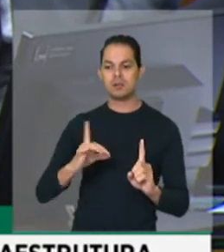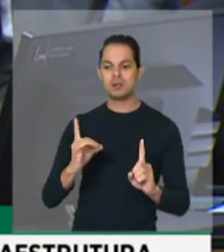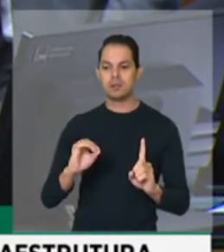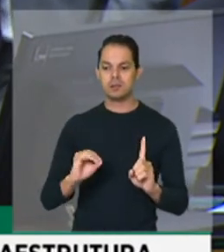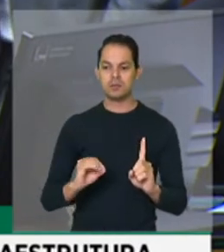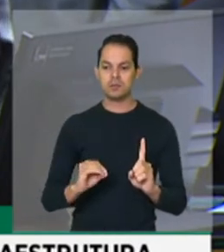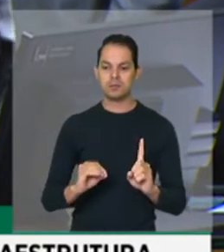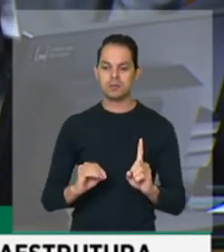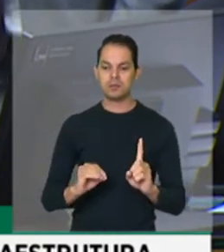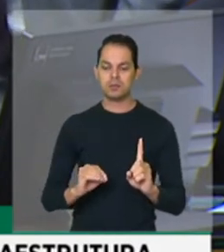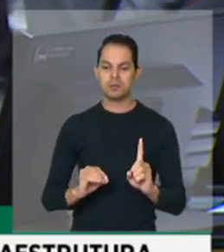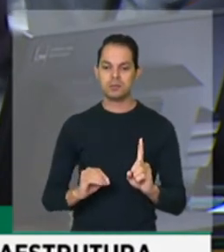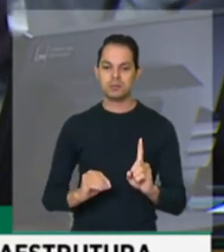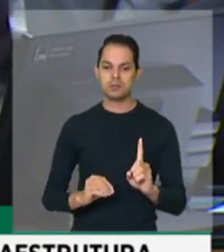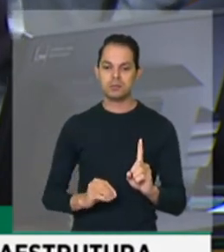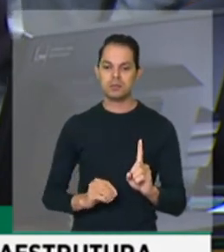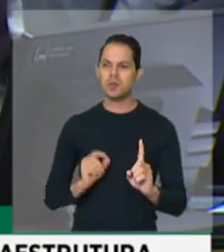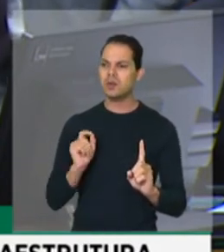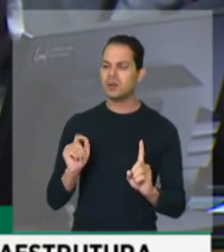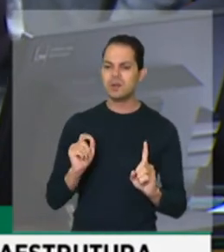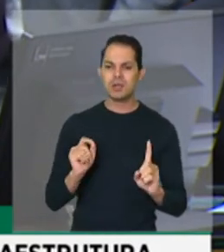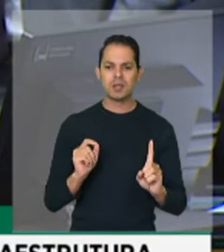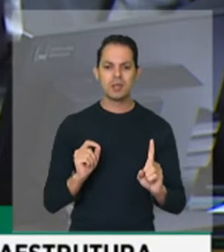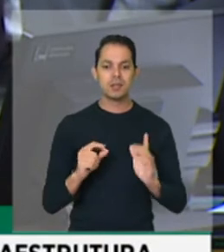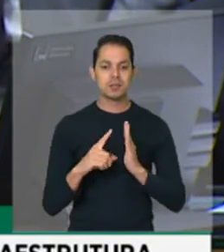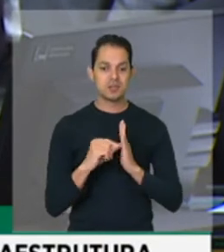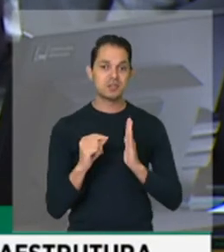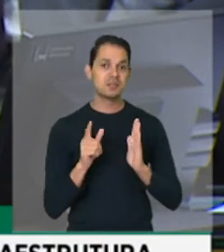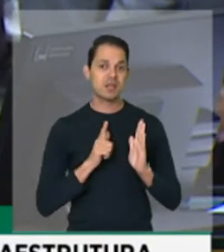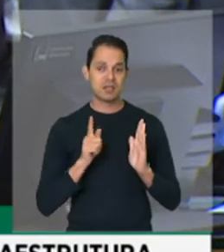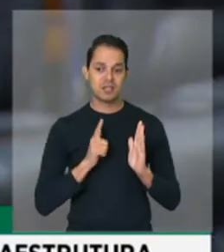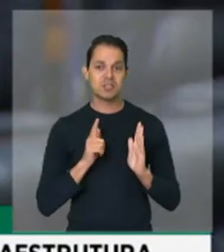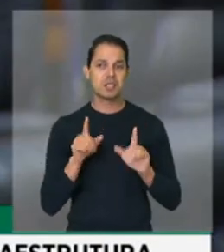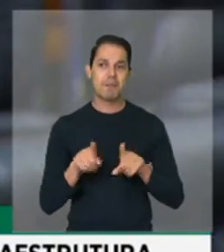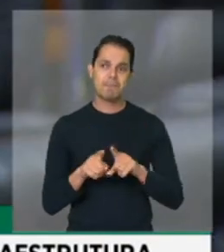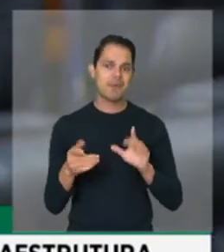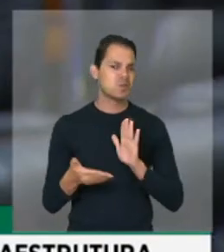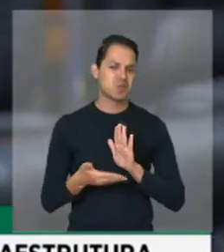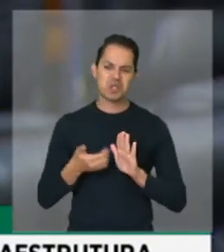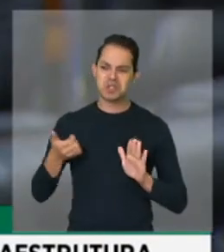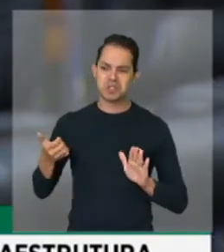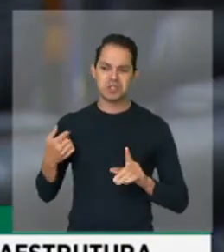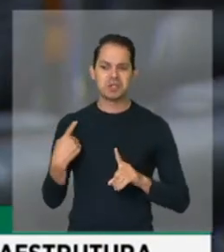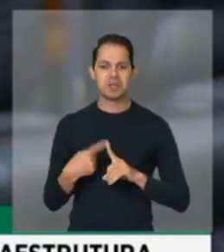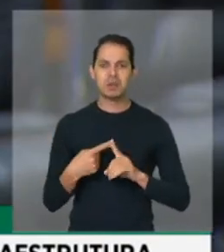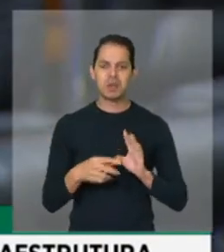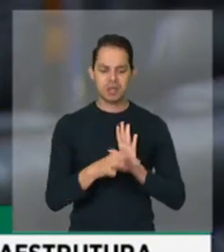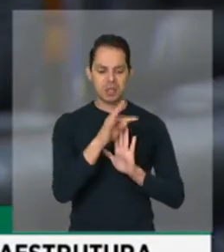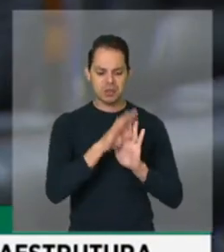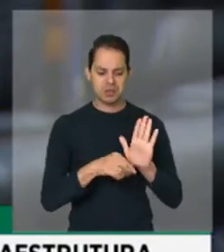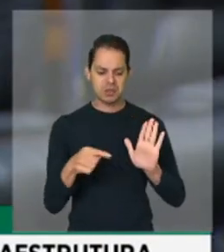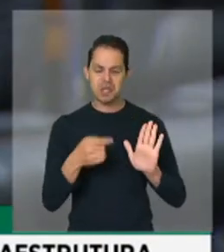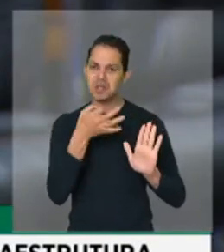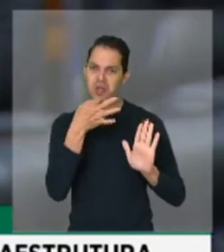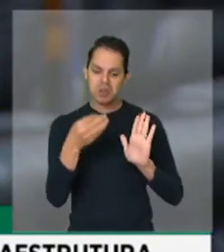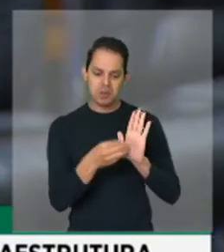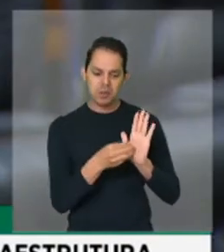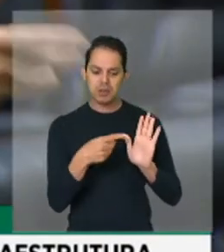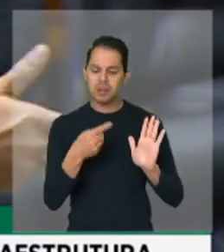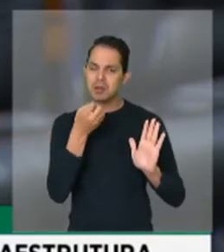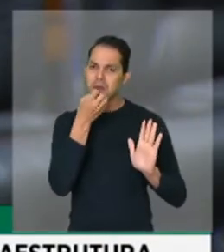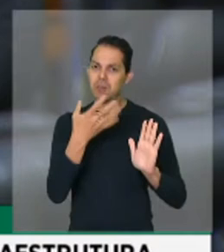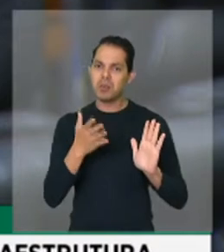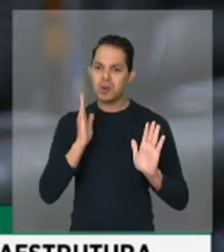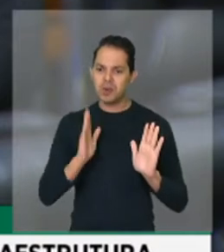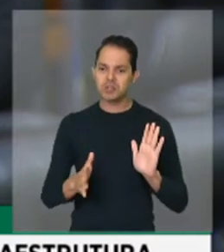Oi? Havia um único destaque meu, presidente, eu retiro o destaque porque me sinto contemplado pelo parecer do relator, pelas